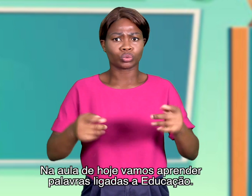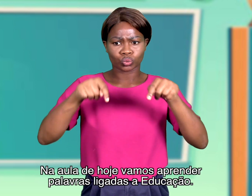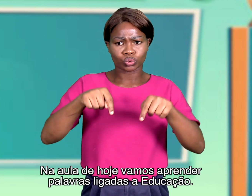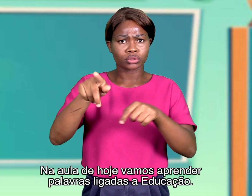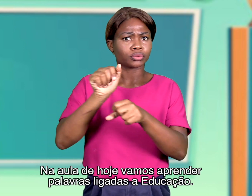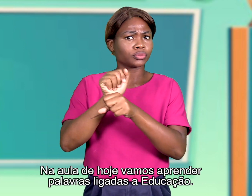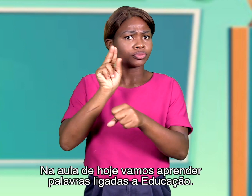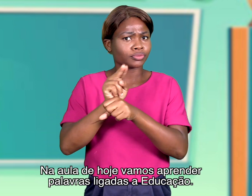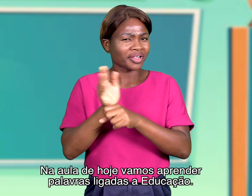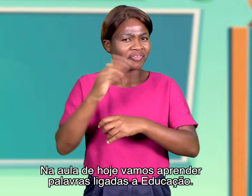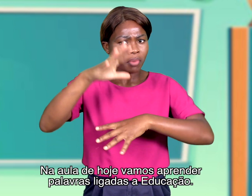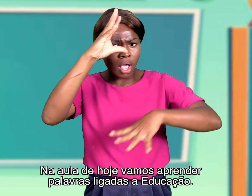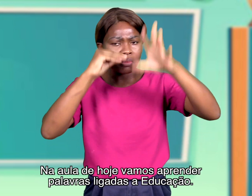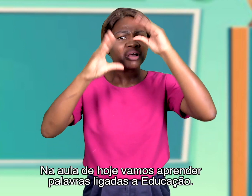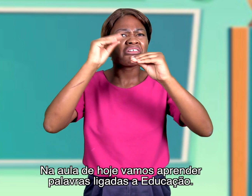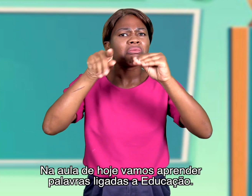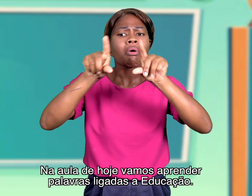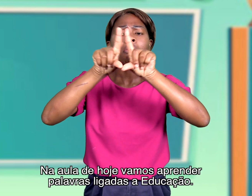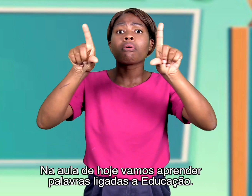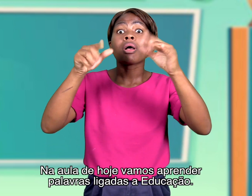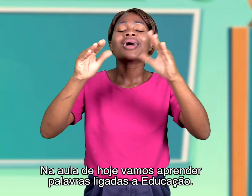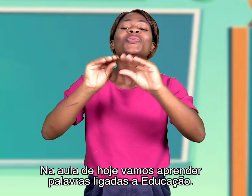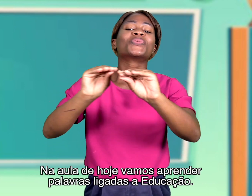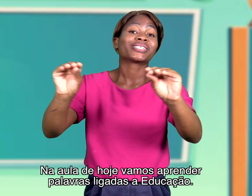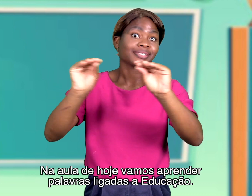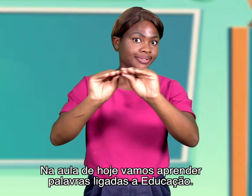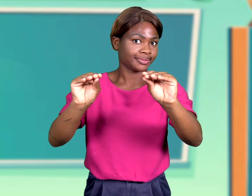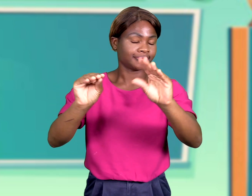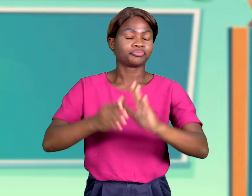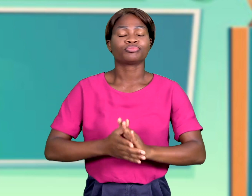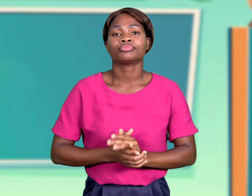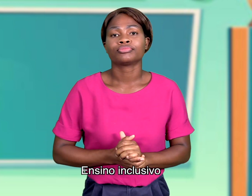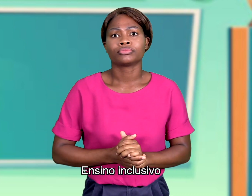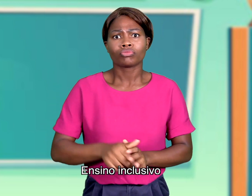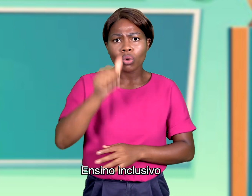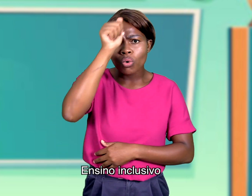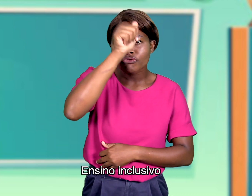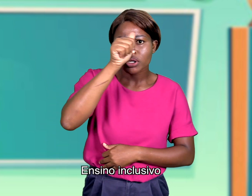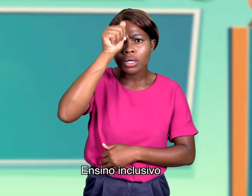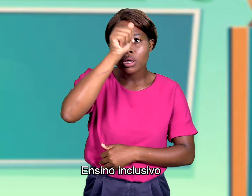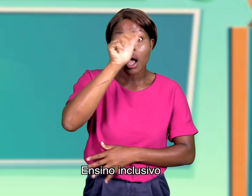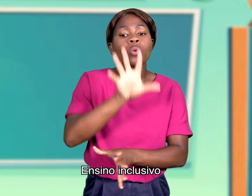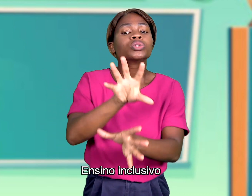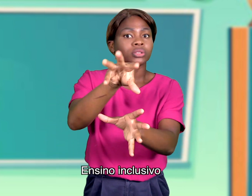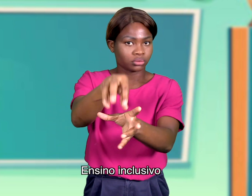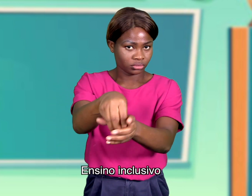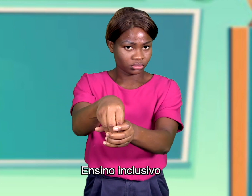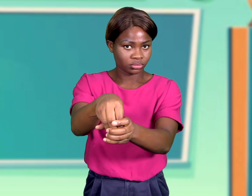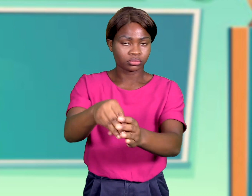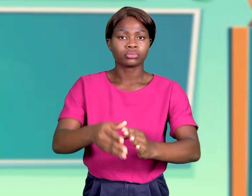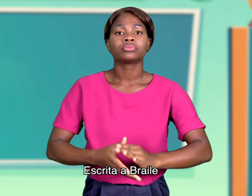aula de hoje, vamos aprender palavras ligadas à educação. Ensino inclusivo.